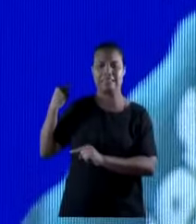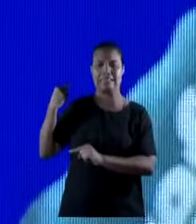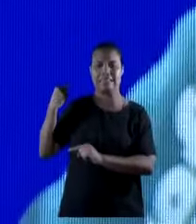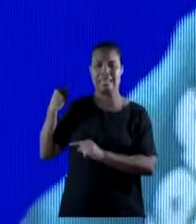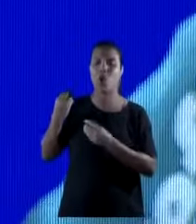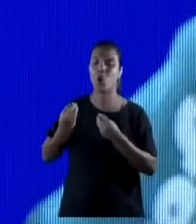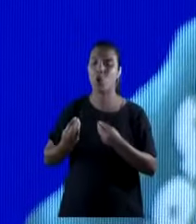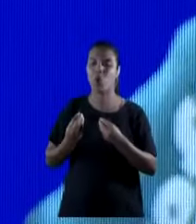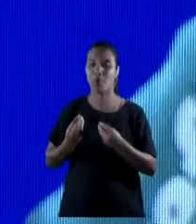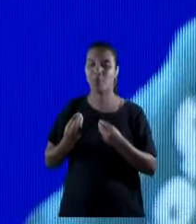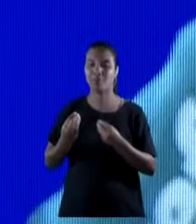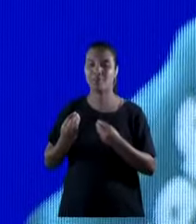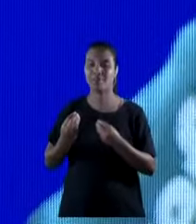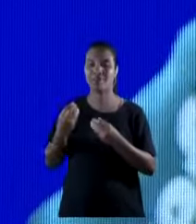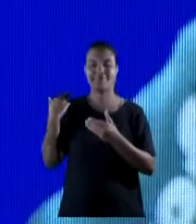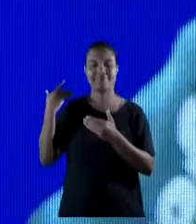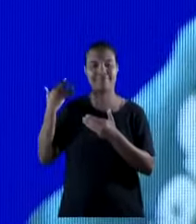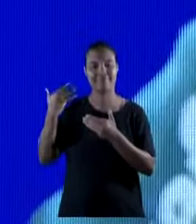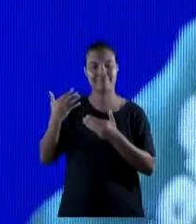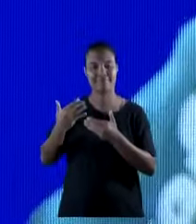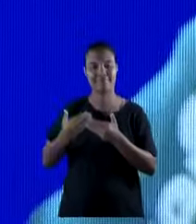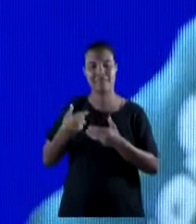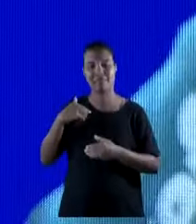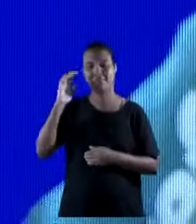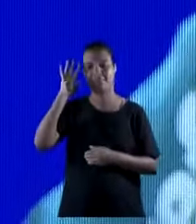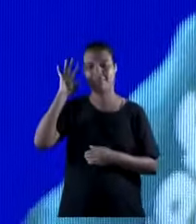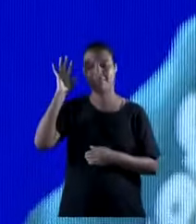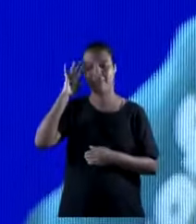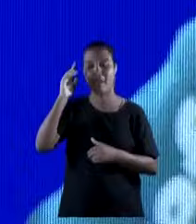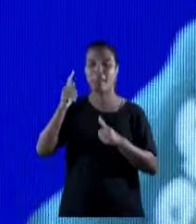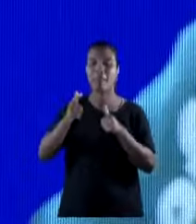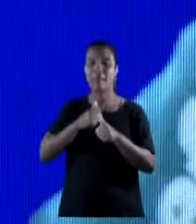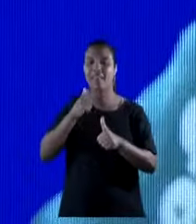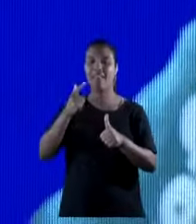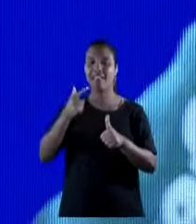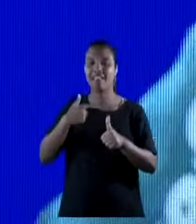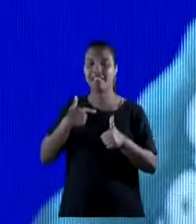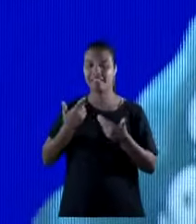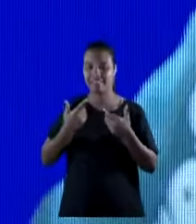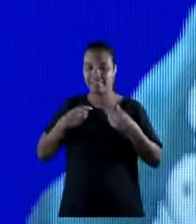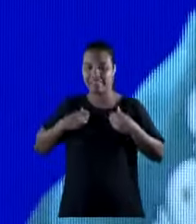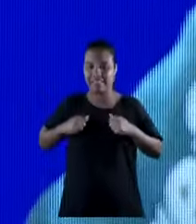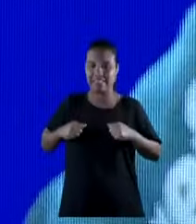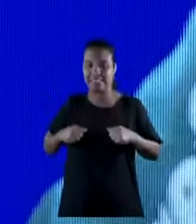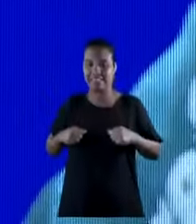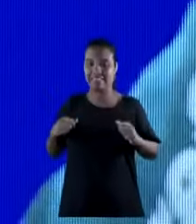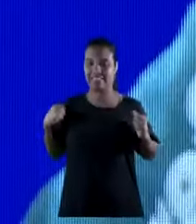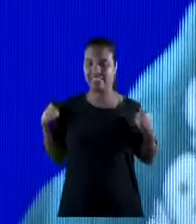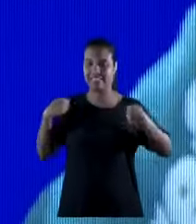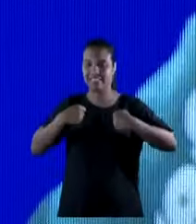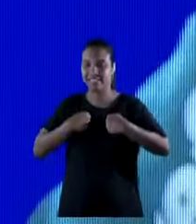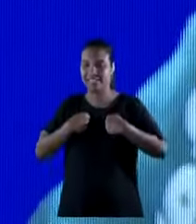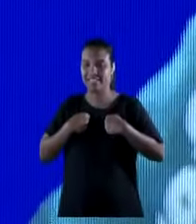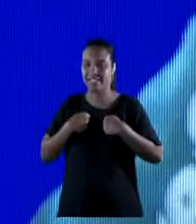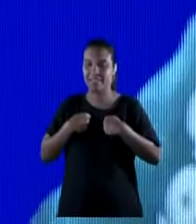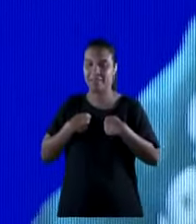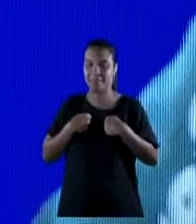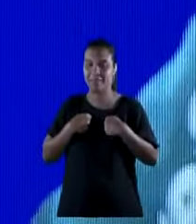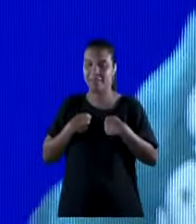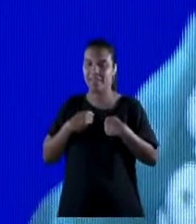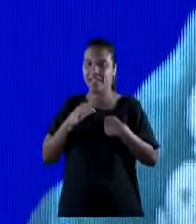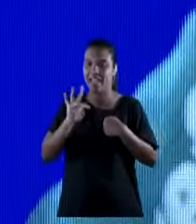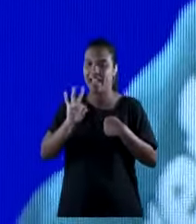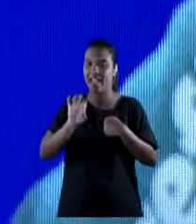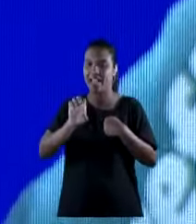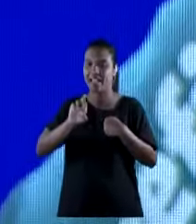pronto, hoje foi a primeira vez que eu vesti. Ainda pensei que tinha traça, mas não tem, está impec, externo, é que vocês chamam terno.